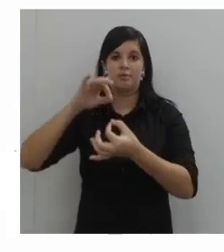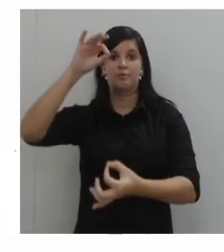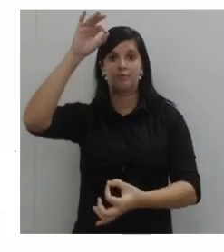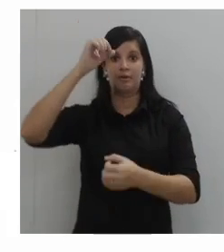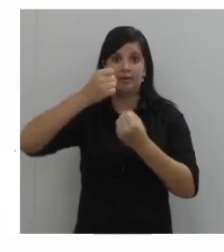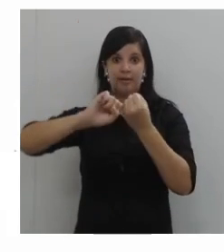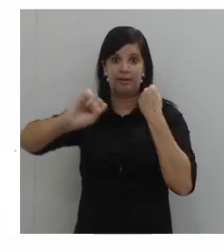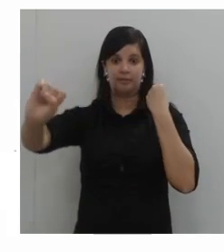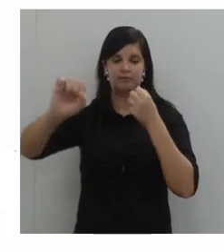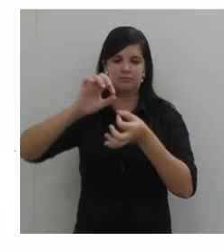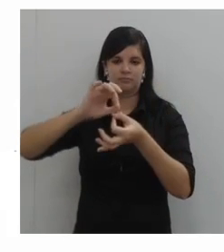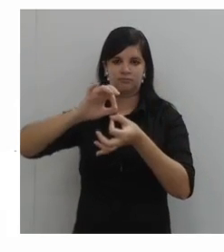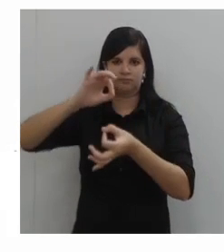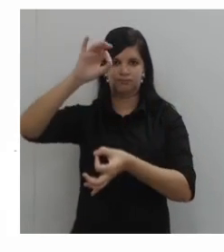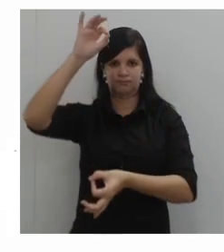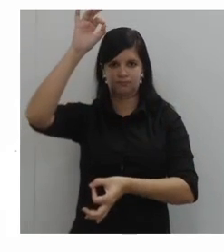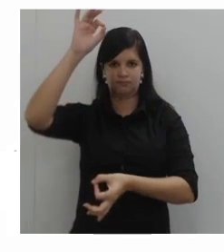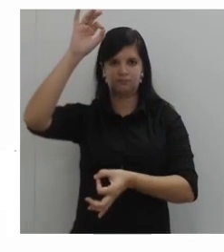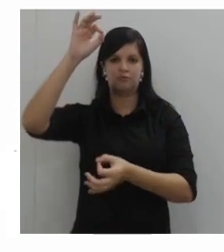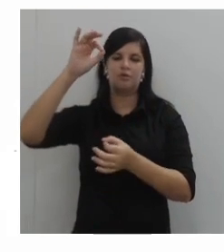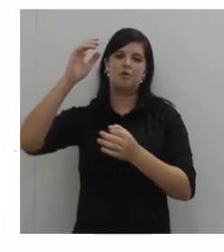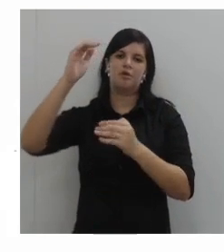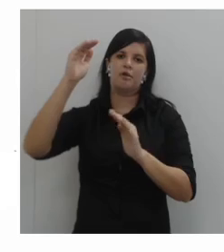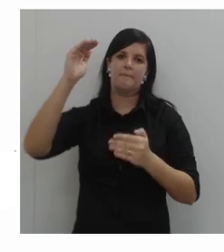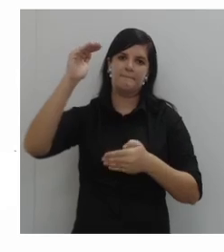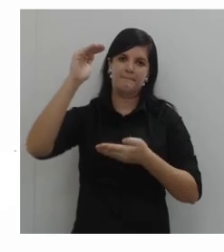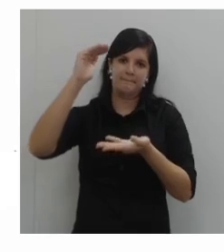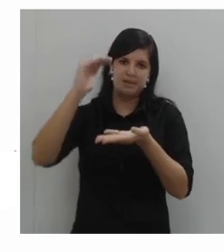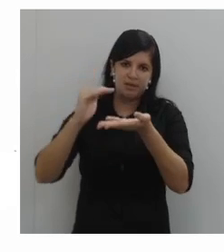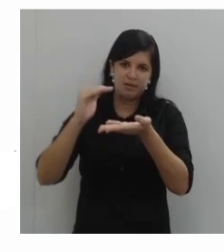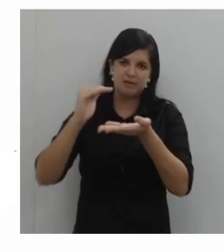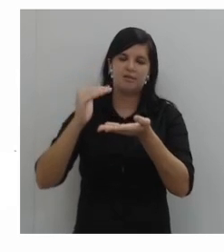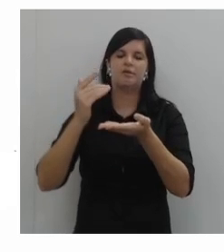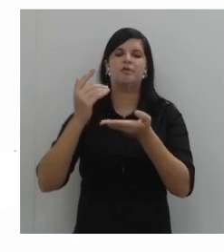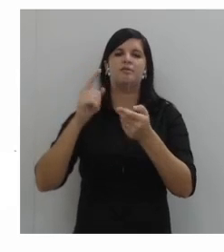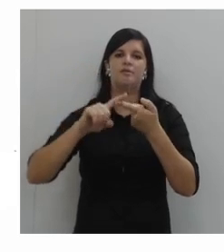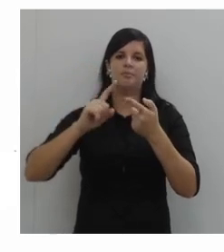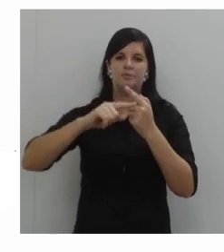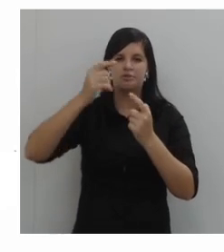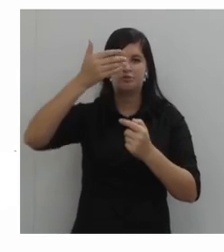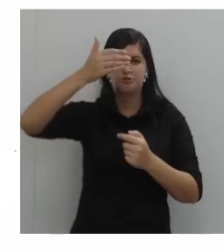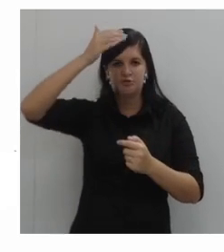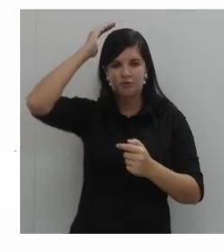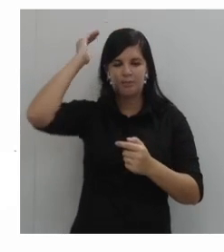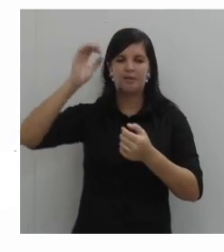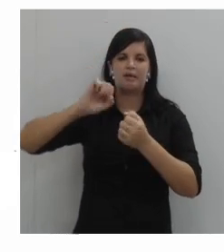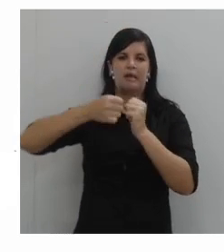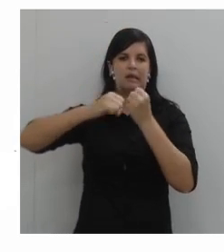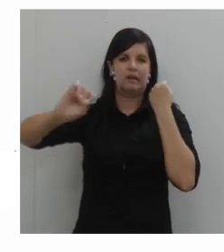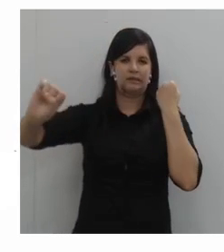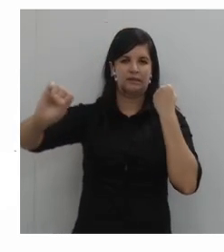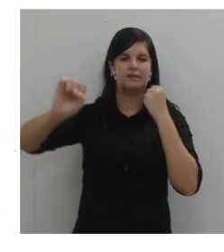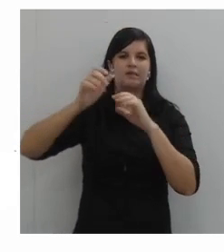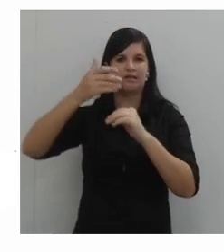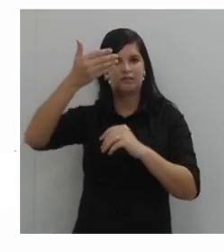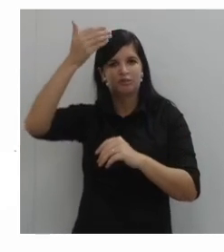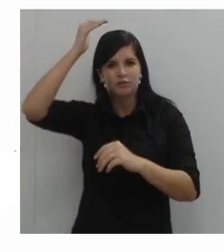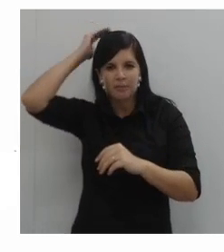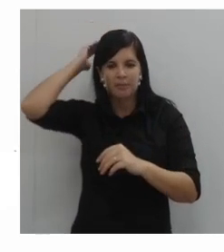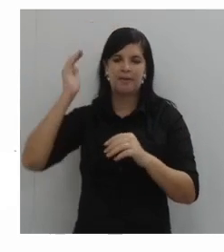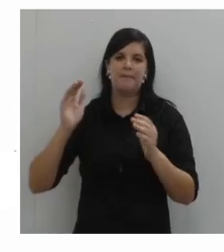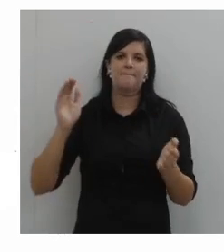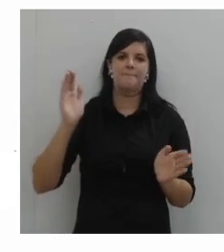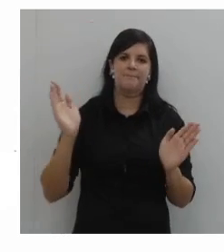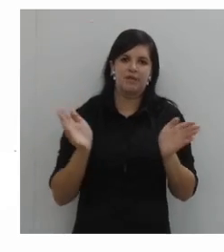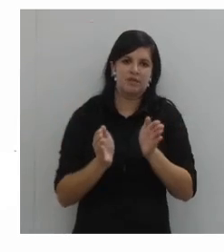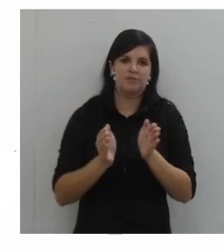grande está para a altura pequena, assim como a sombra grande está para a sombra pequena. Ou então,